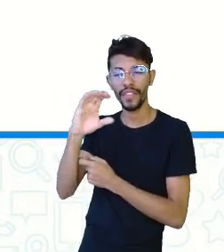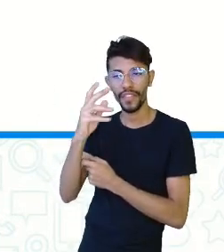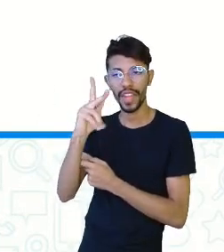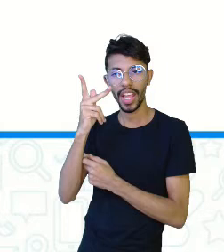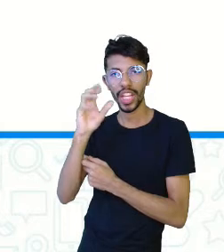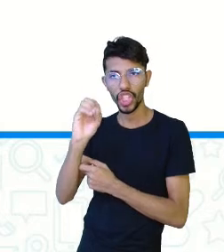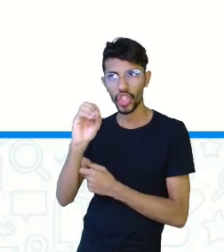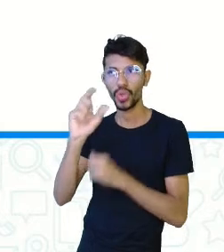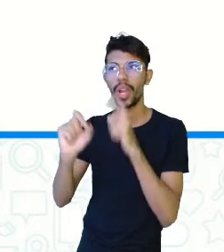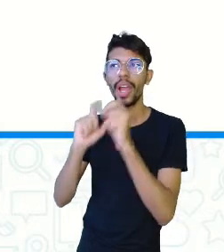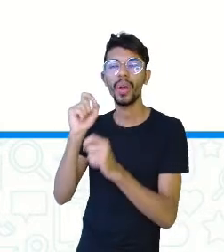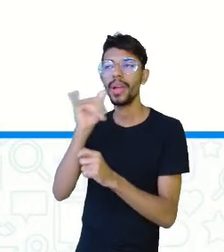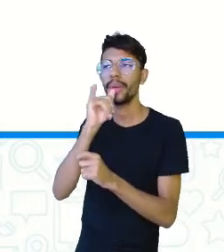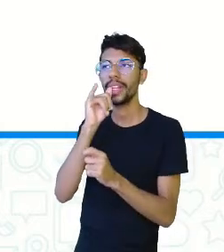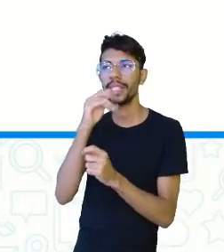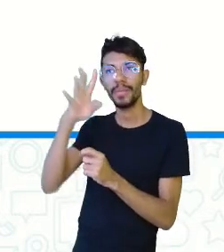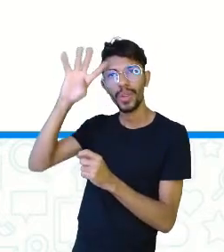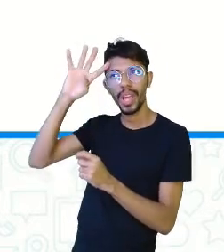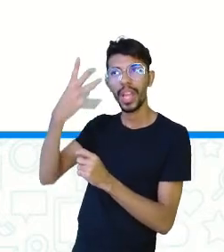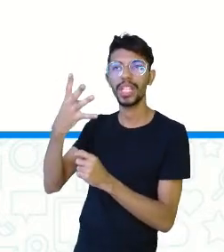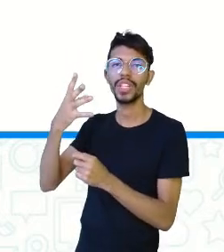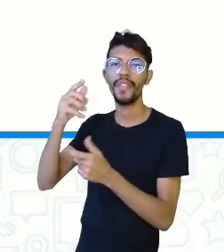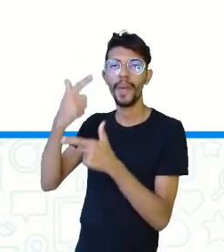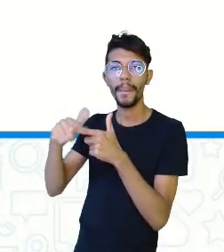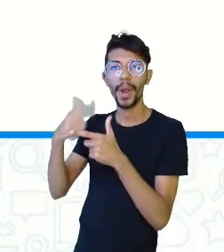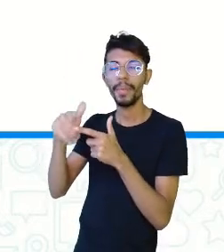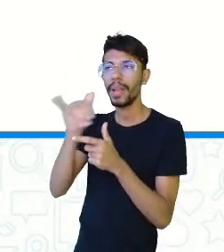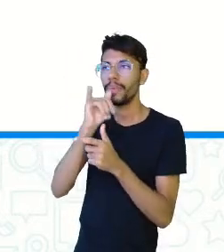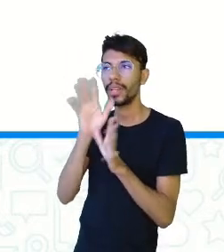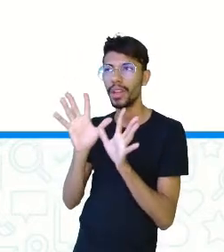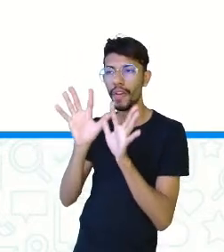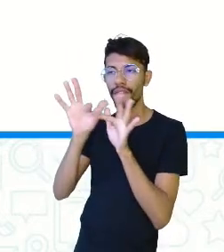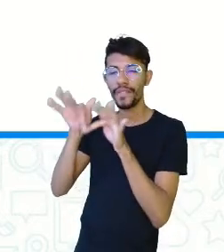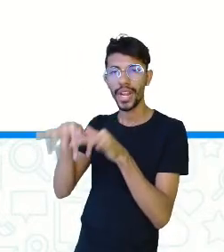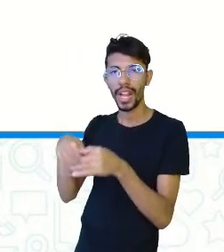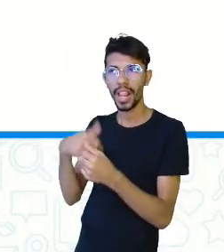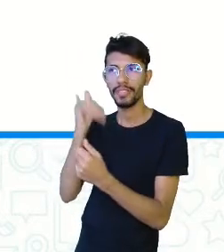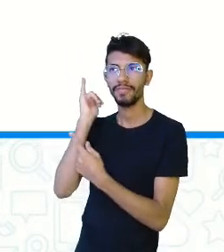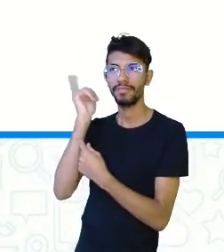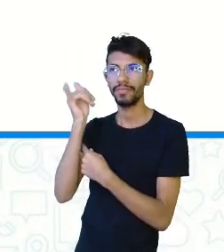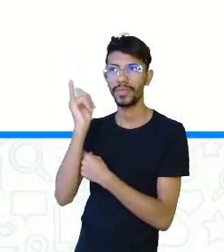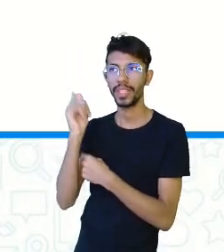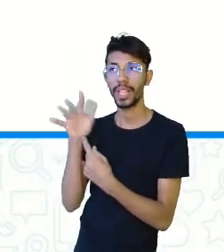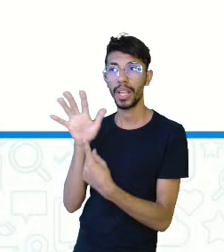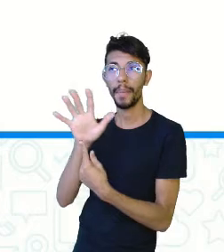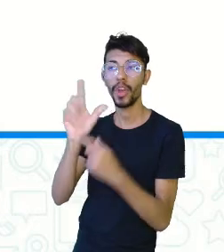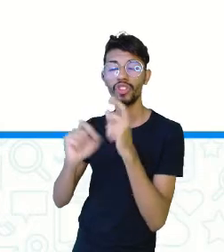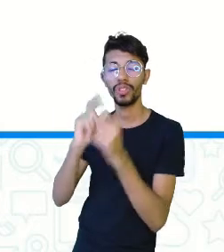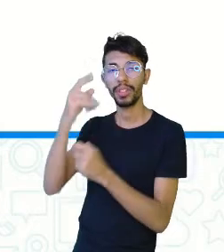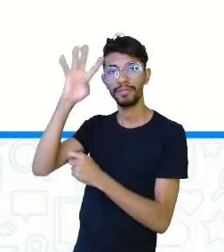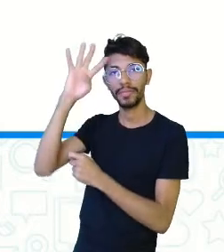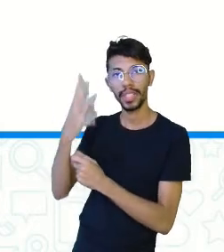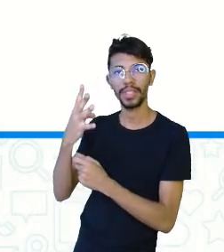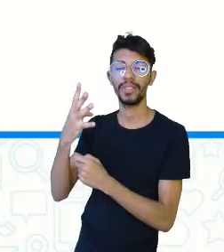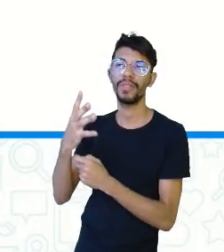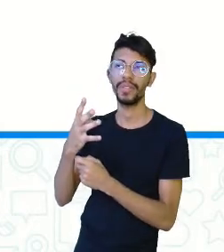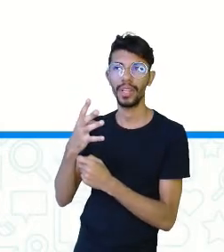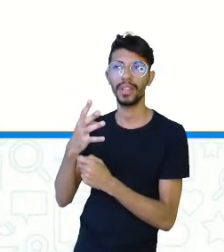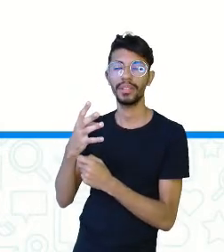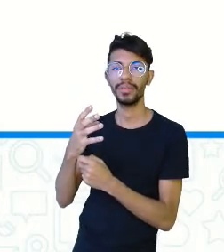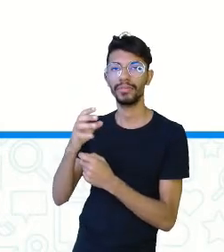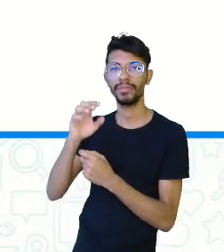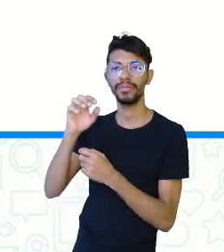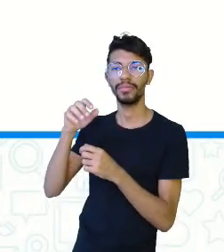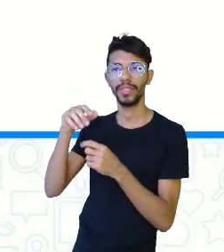a resolução deste problema, que é o encerramento da narrativa, em que se apresenta uma solução para o enredo.